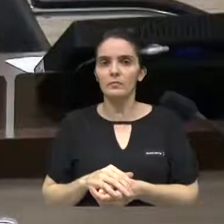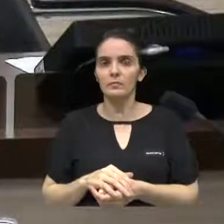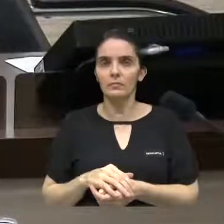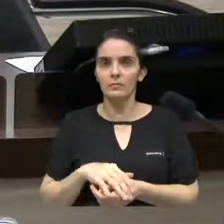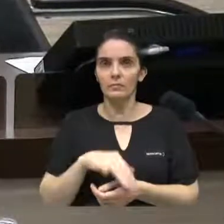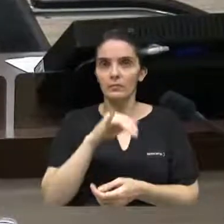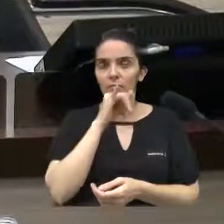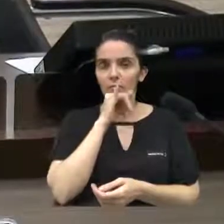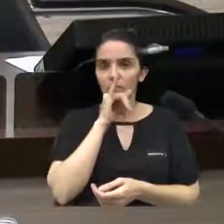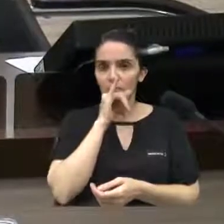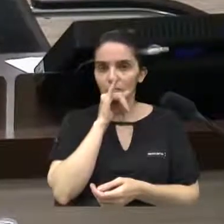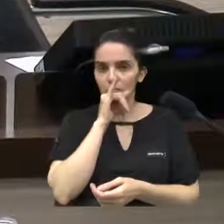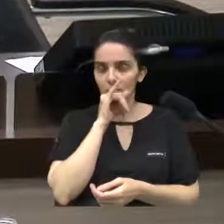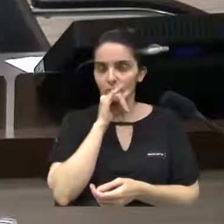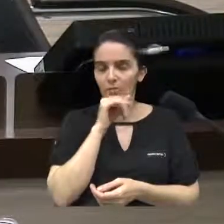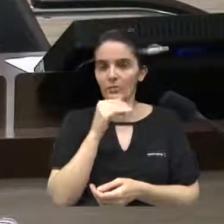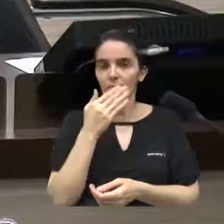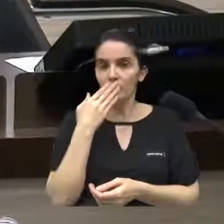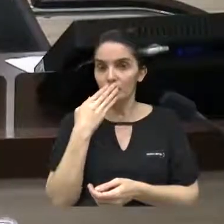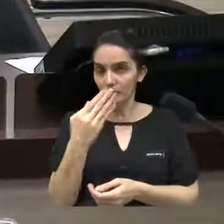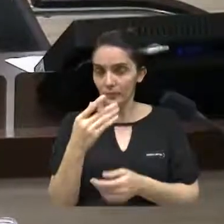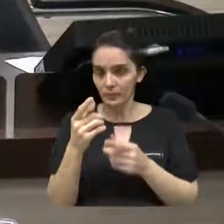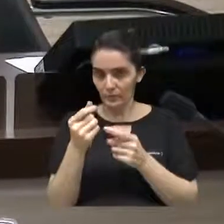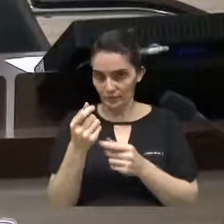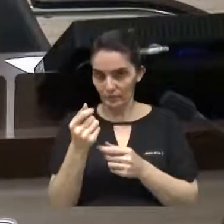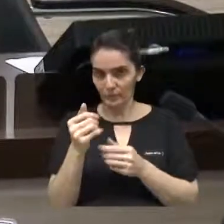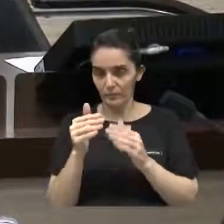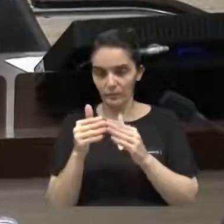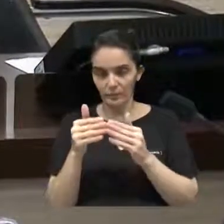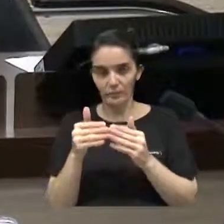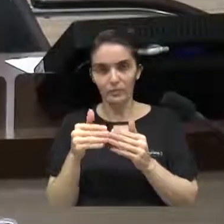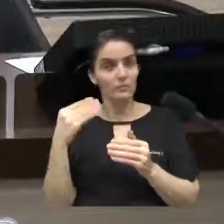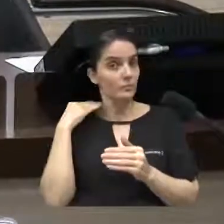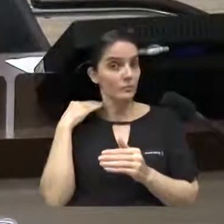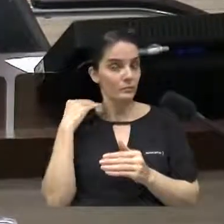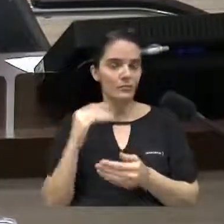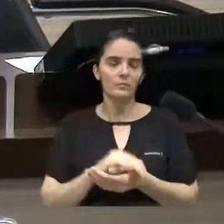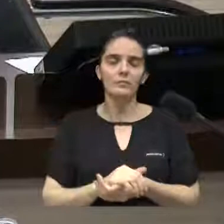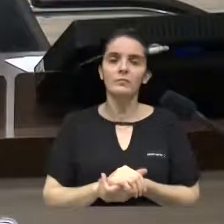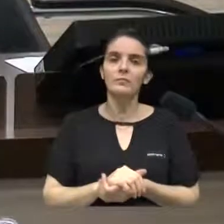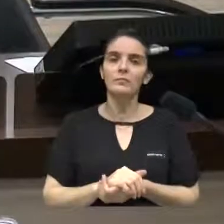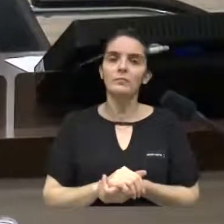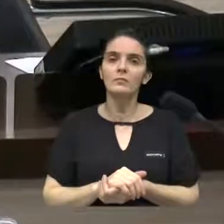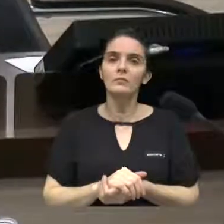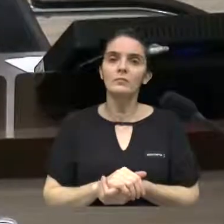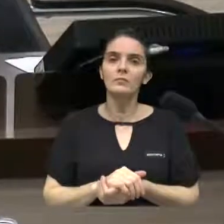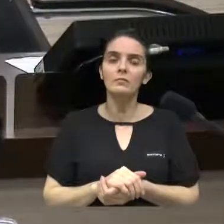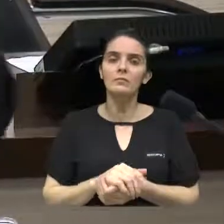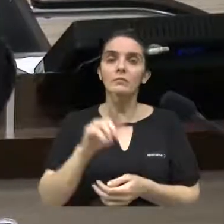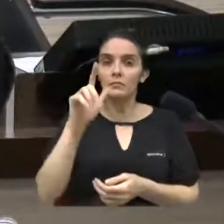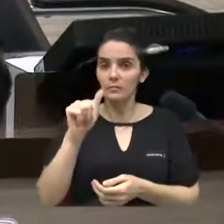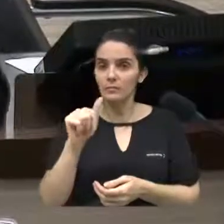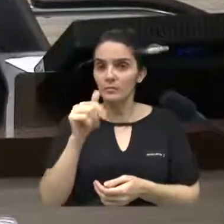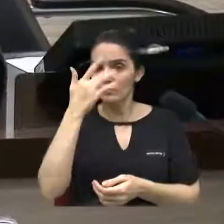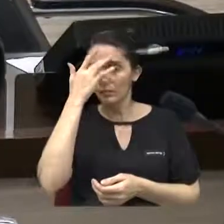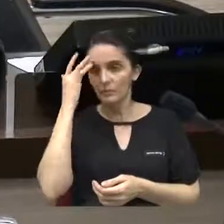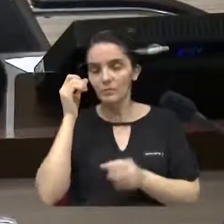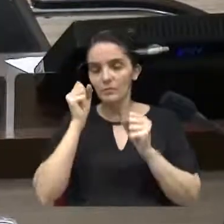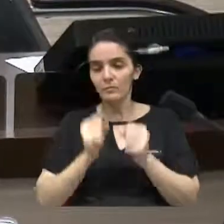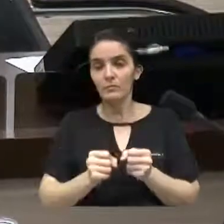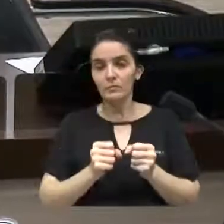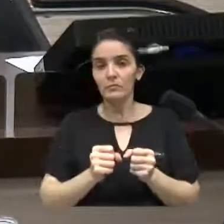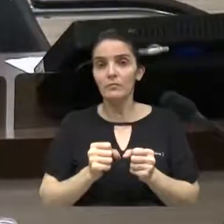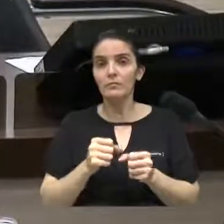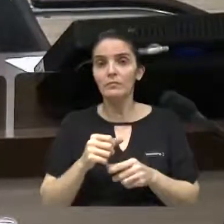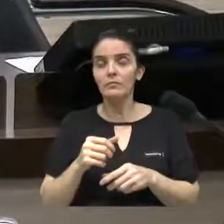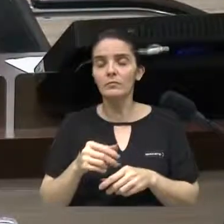exemplo do empréstimo, porque que é aquele que onde mais se faz a venda casada, possa depois procurar um advogado,